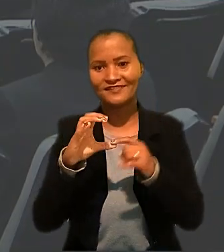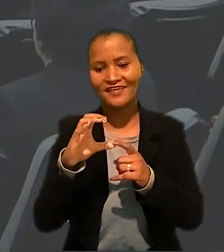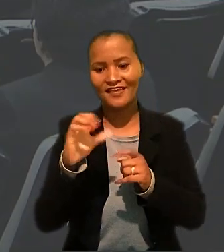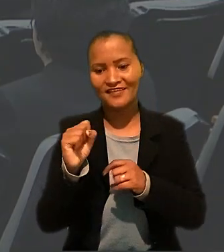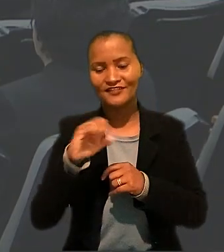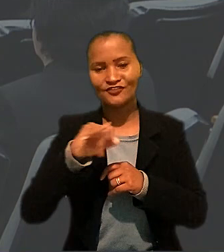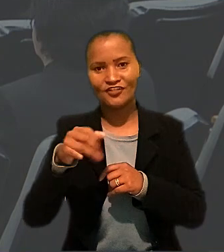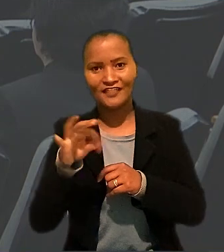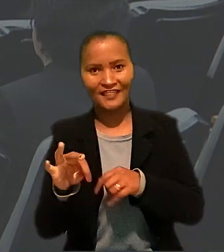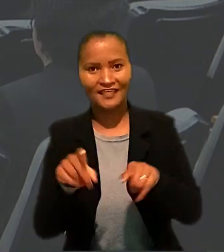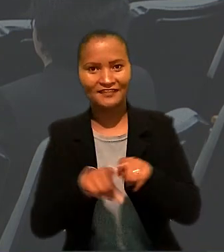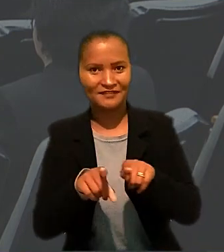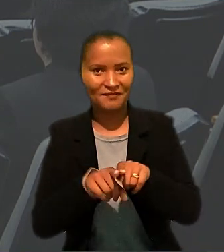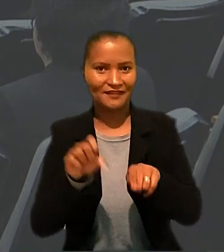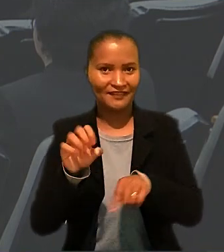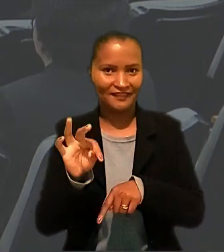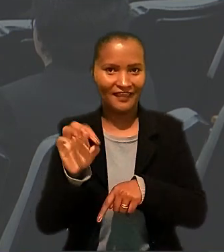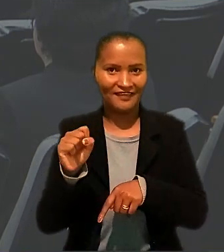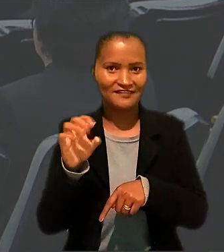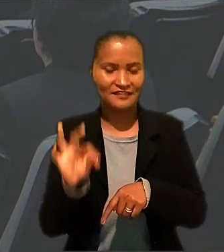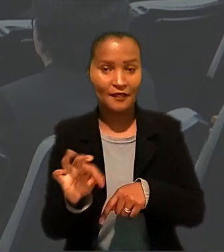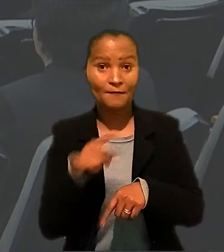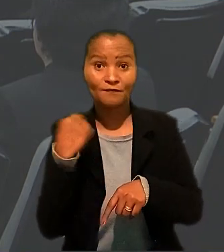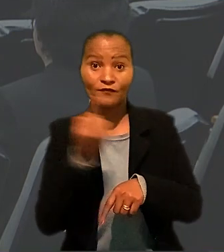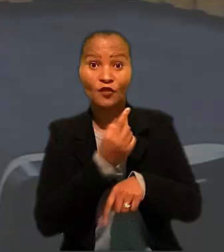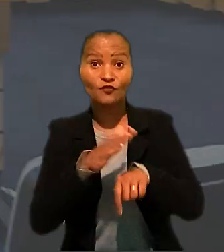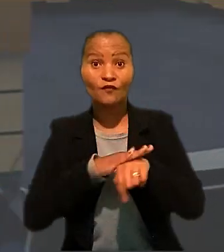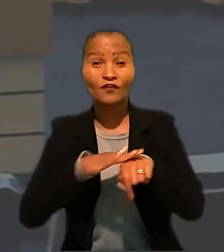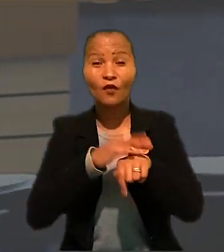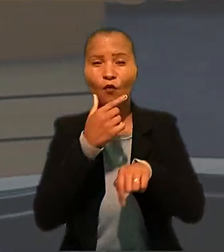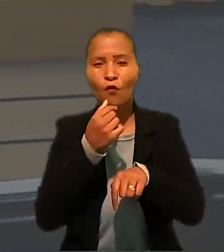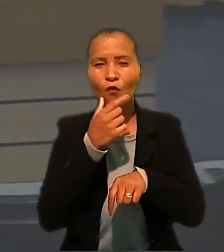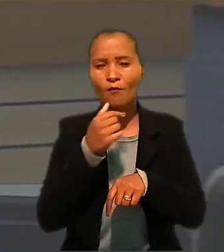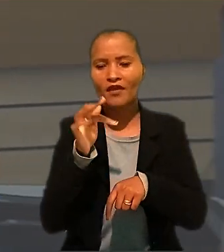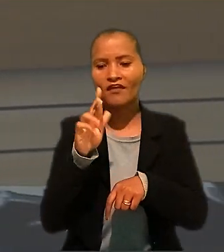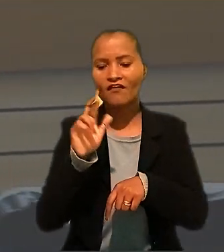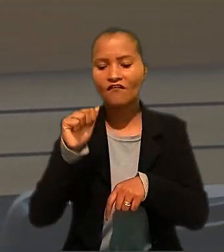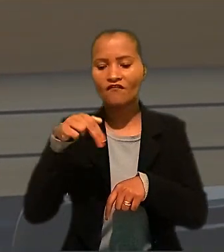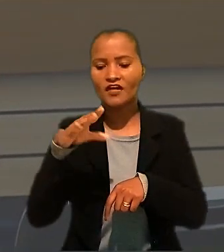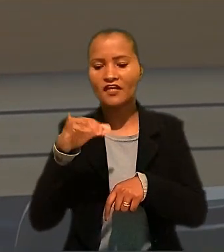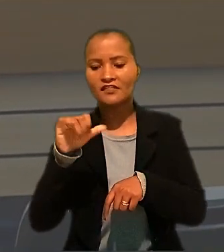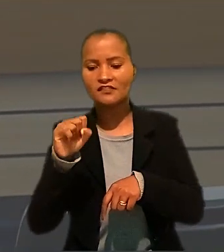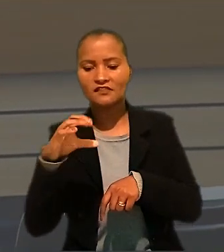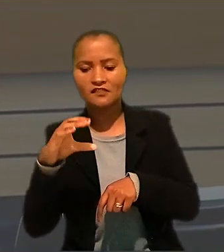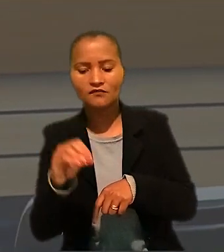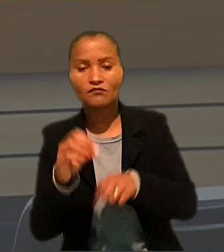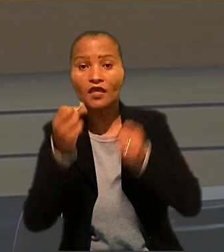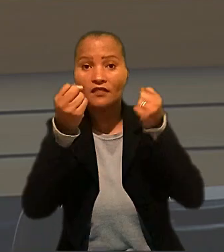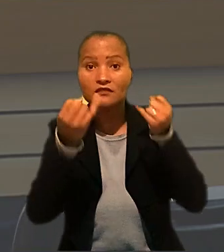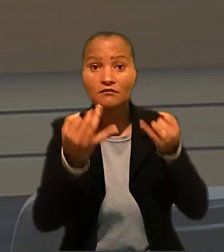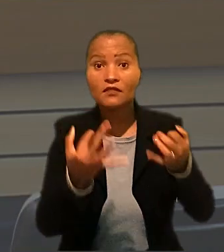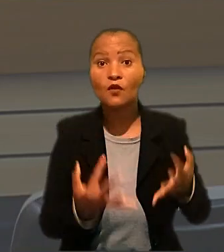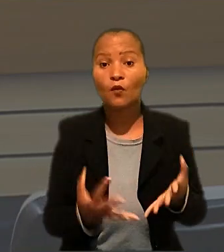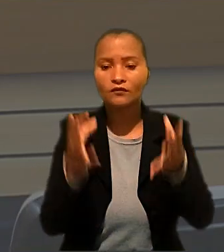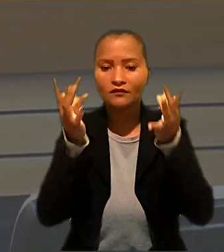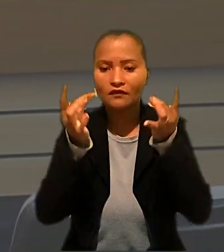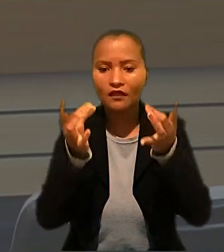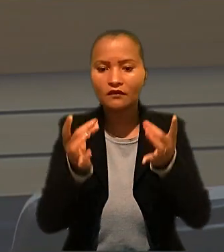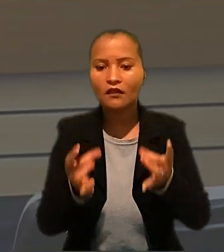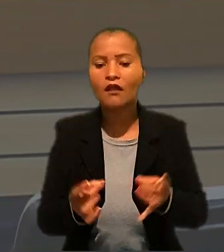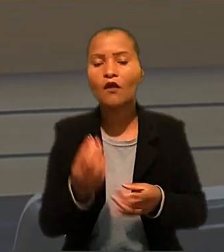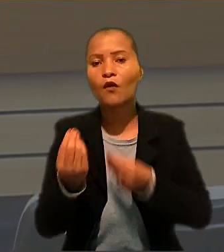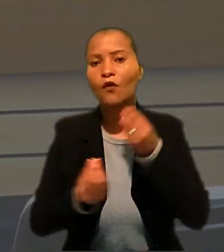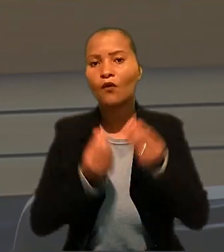CSJT. Nós conversamos com o gerente de inovação do TST, Francisco Nina Cabral, que explicou de forma